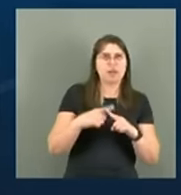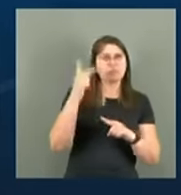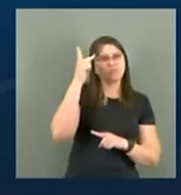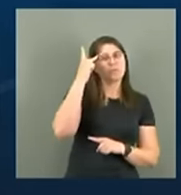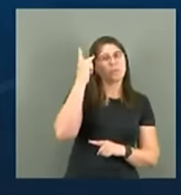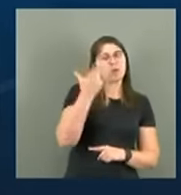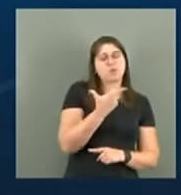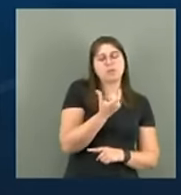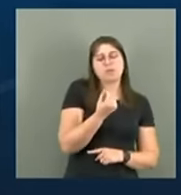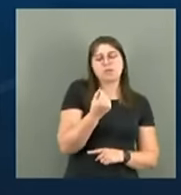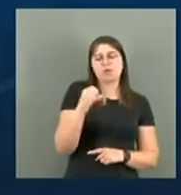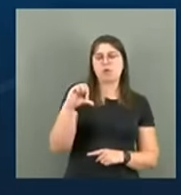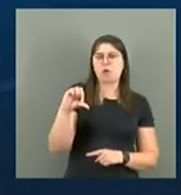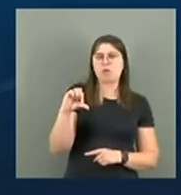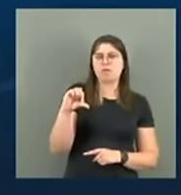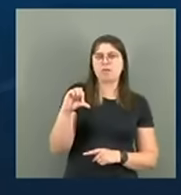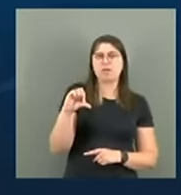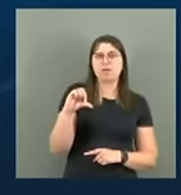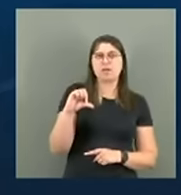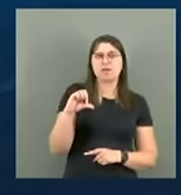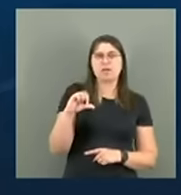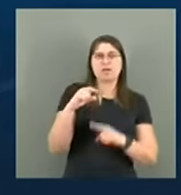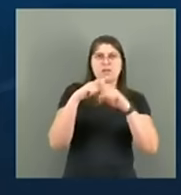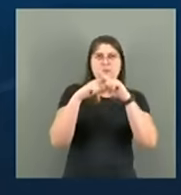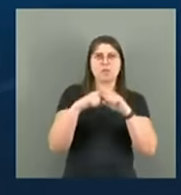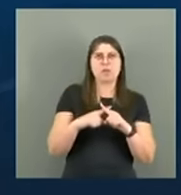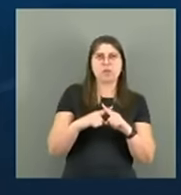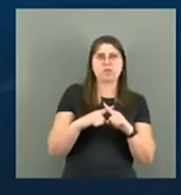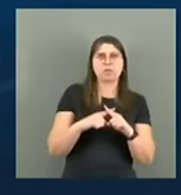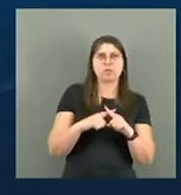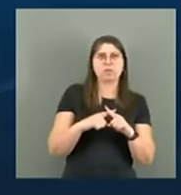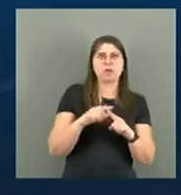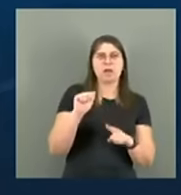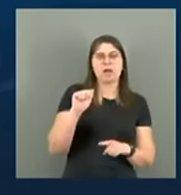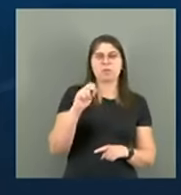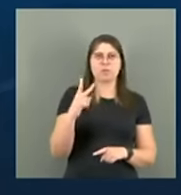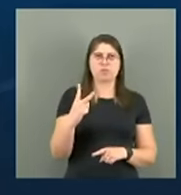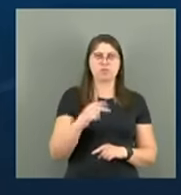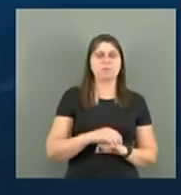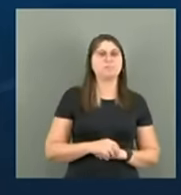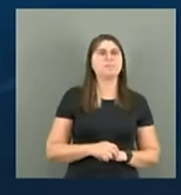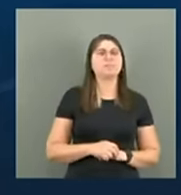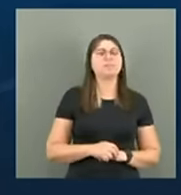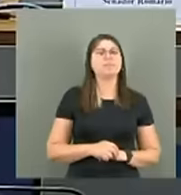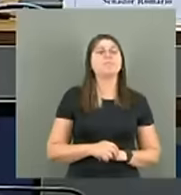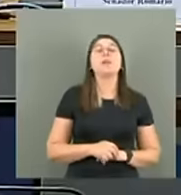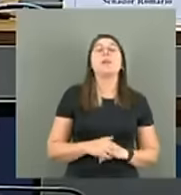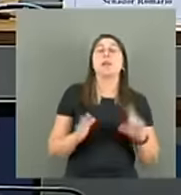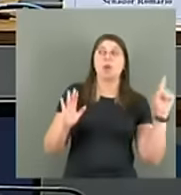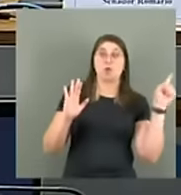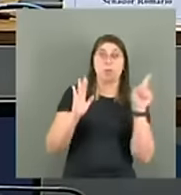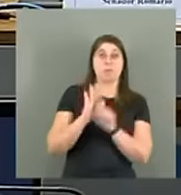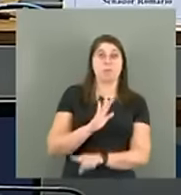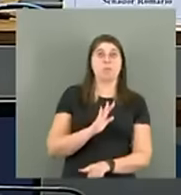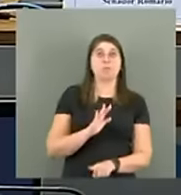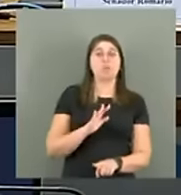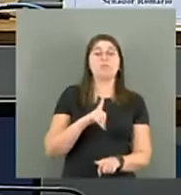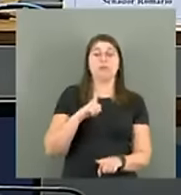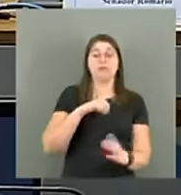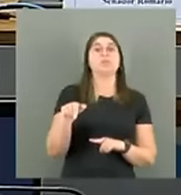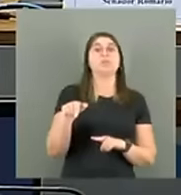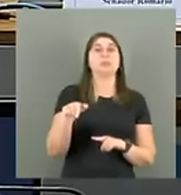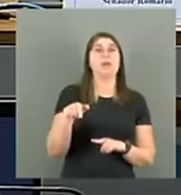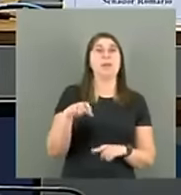Nesse time aí eu fiz na Série A2. William, nesse meio de todo esse imbróglio, você